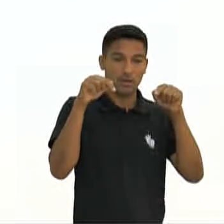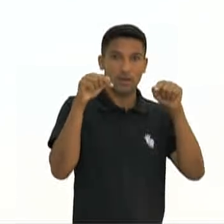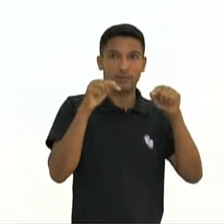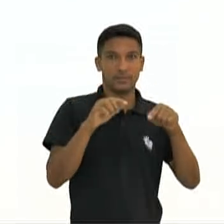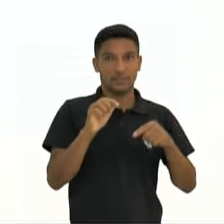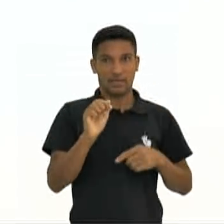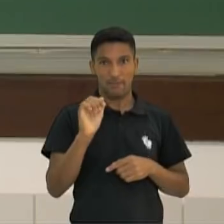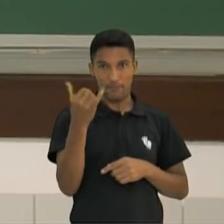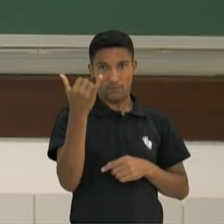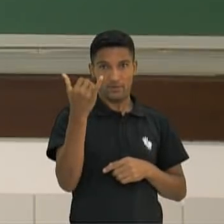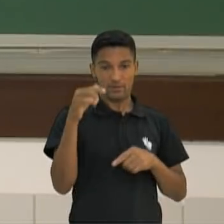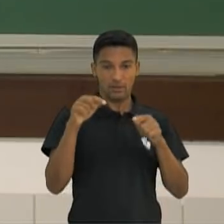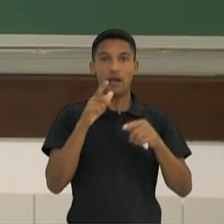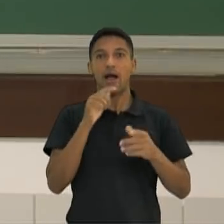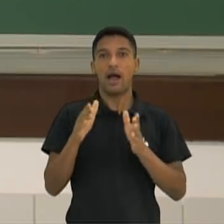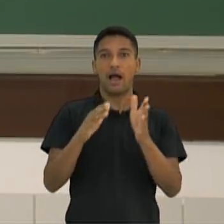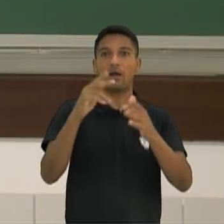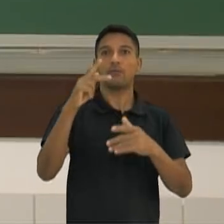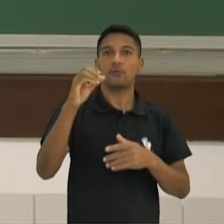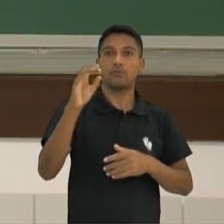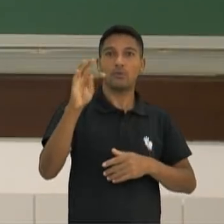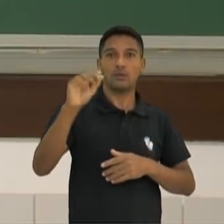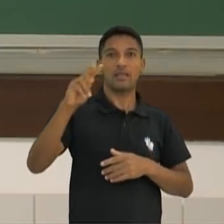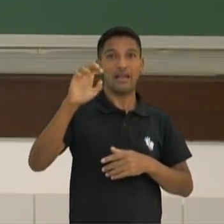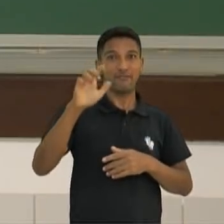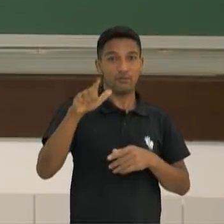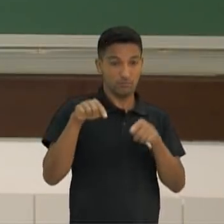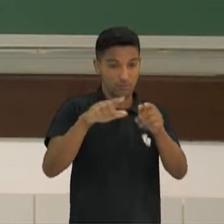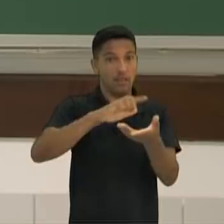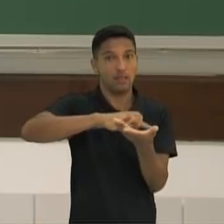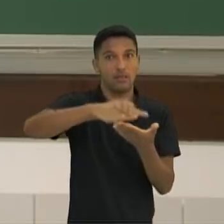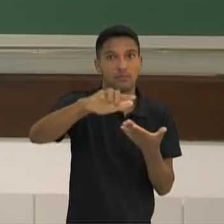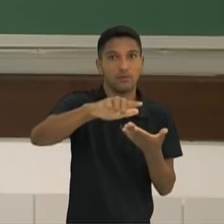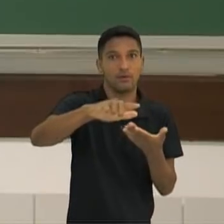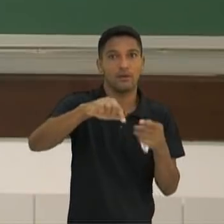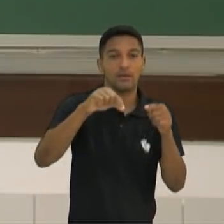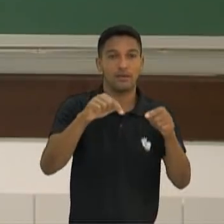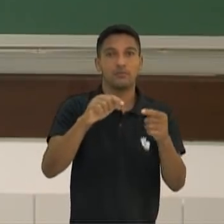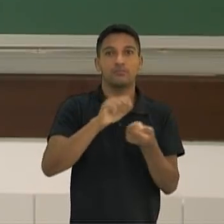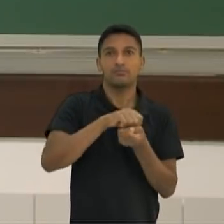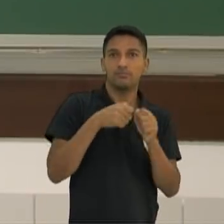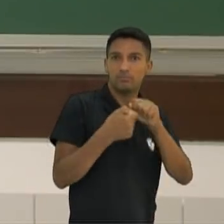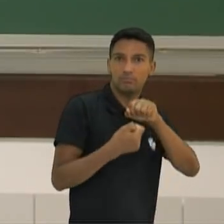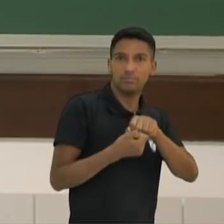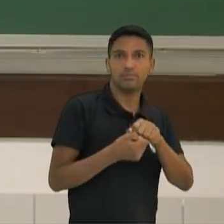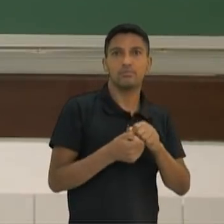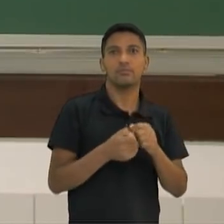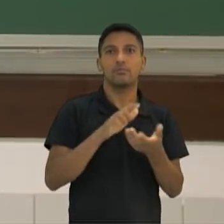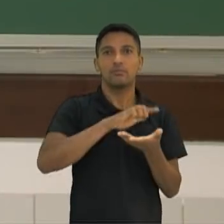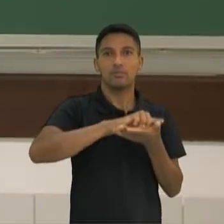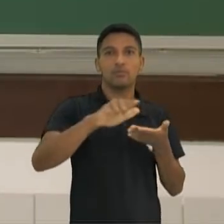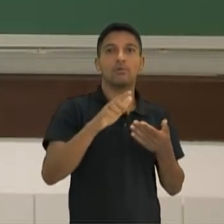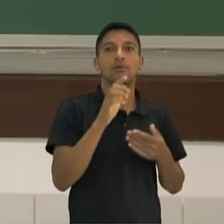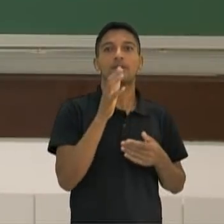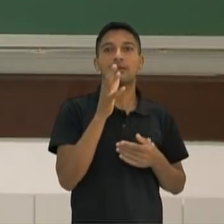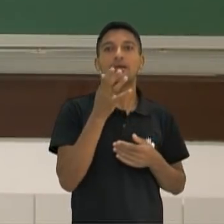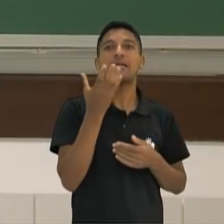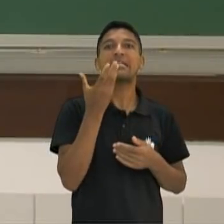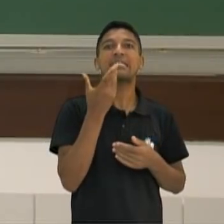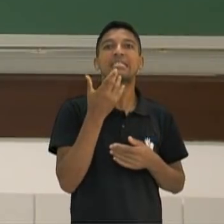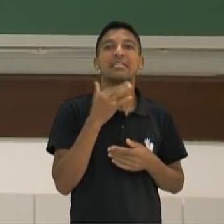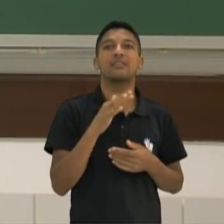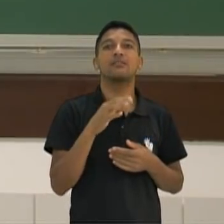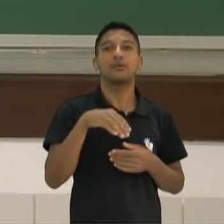utilização sistemática do veículo que pode levar à morte. O que ele vai fazer, sim, é uma situação de